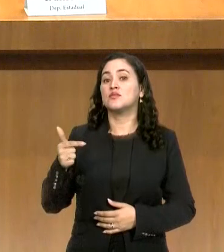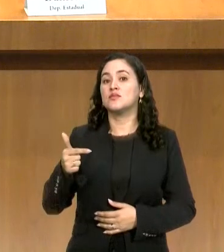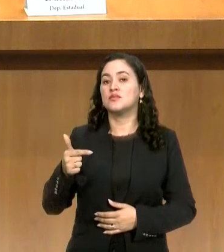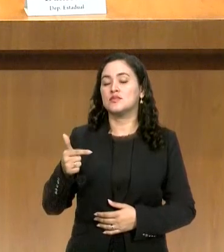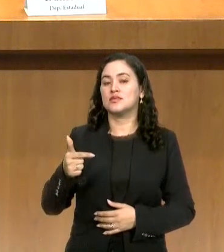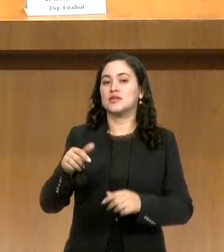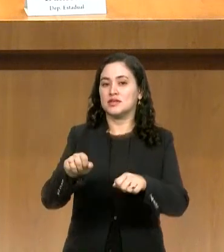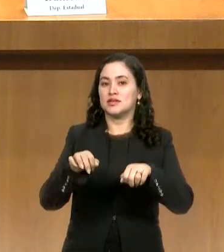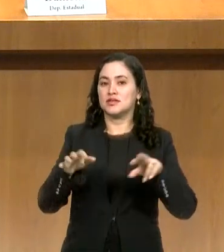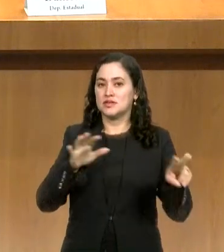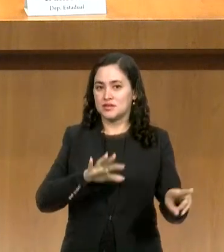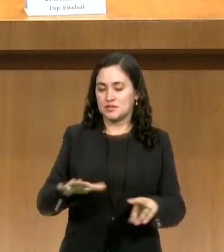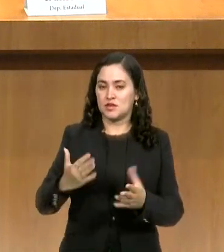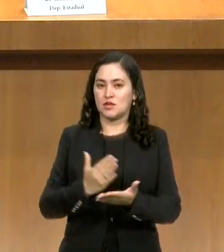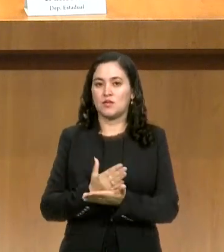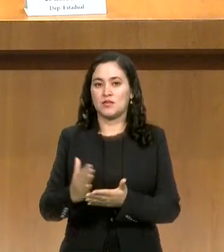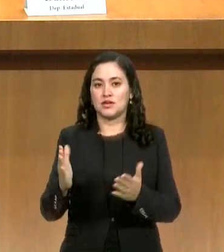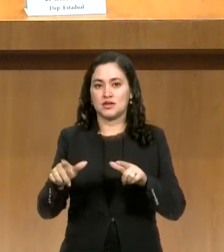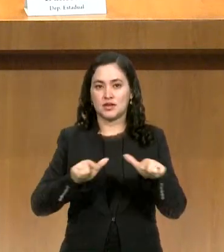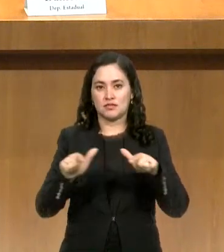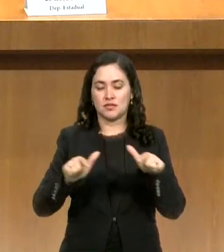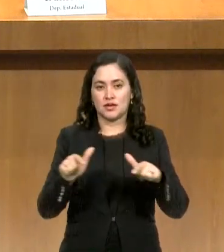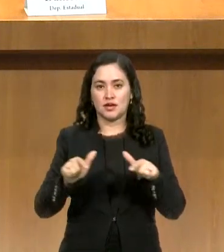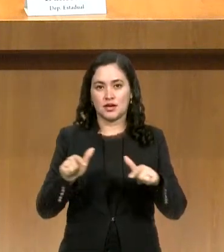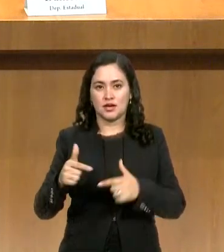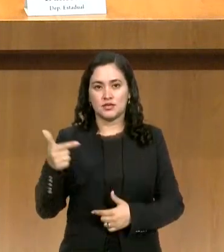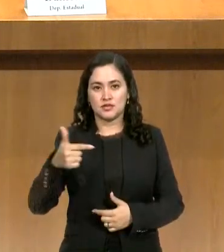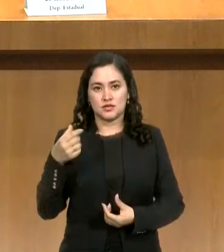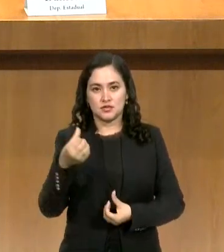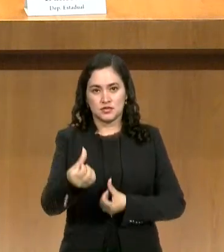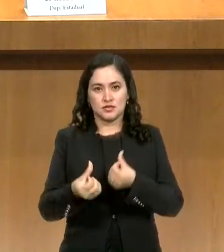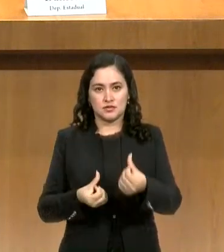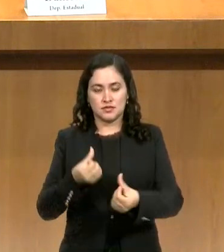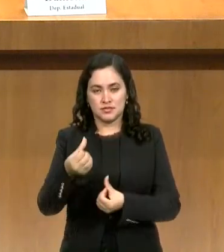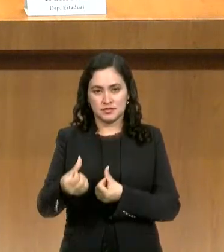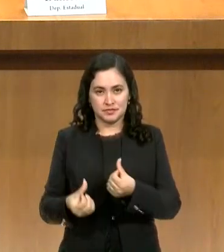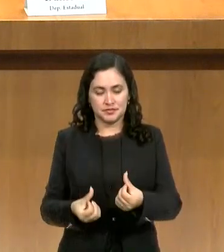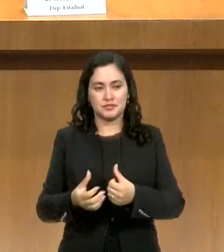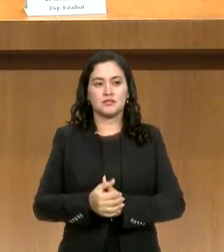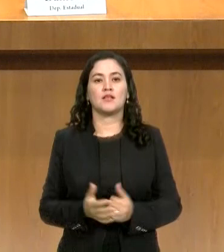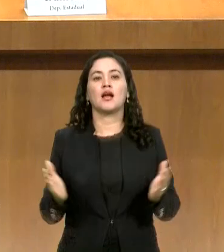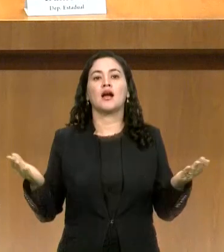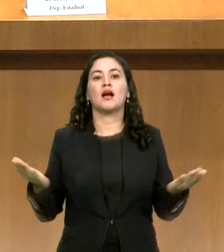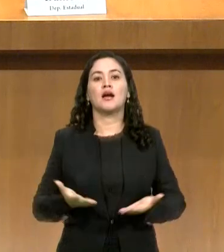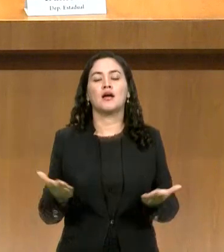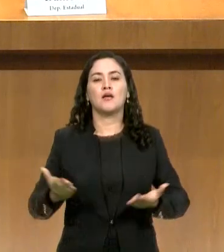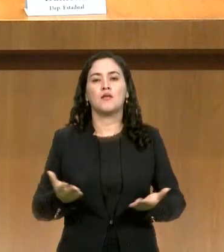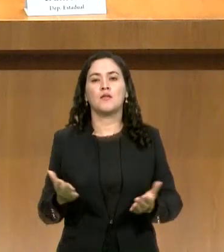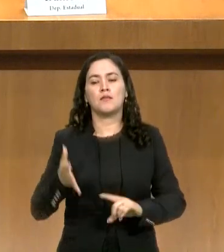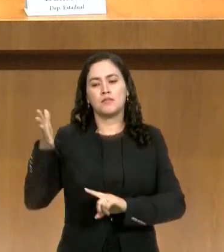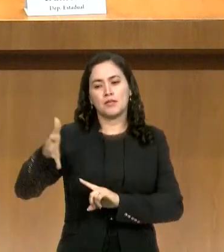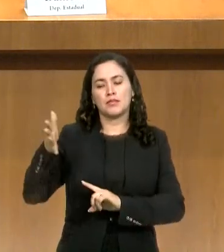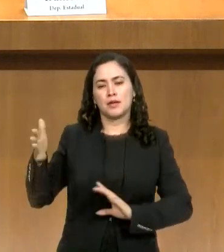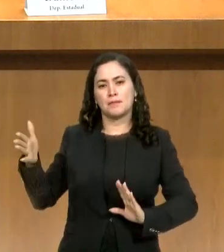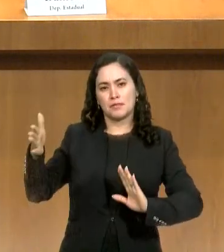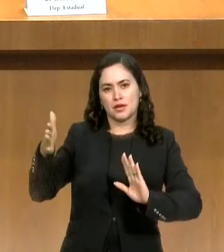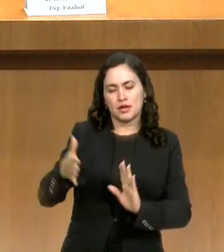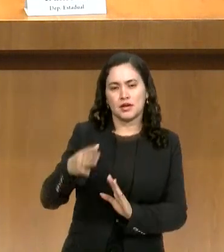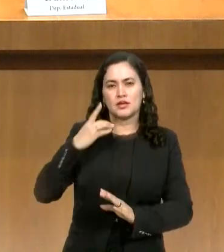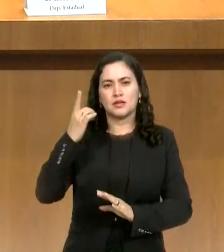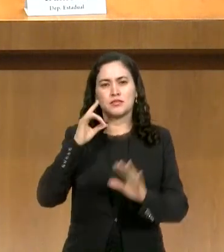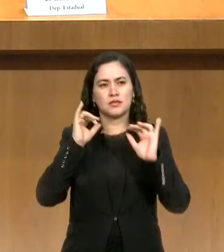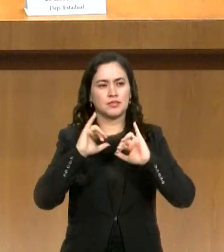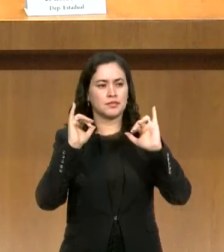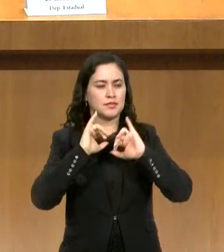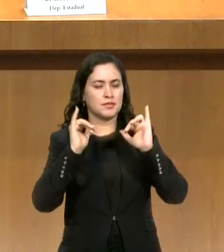aí do segundo semestre no Parlamento Estadual. Estamos no pequeno expediente, que é o momento em que os deputados se pronunciam à tribuna, com pronunciamentos